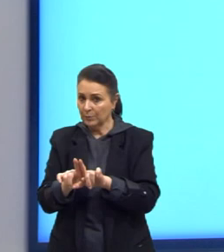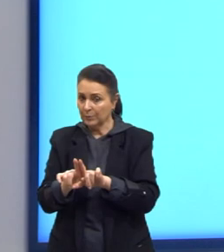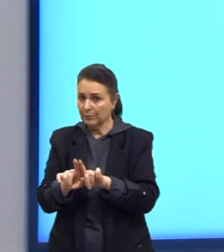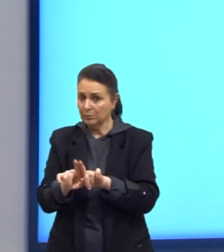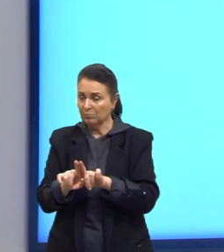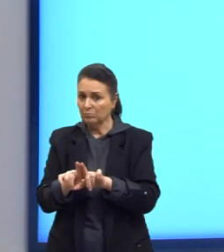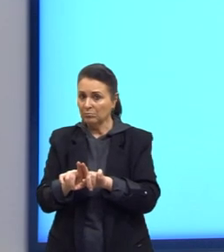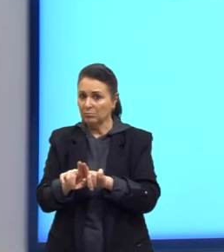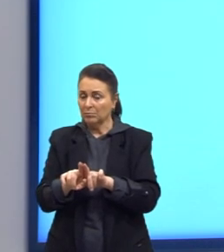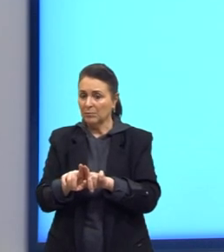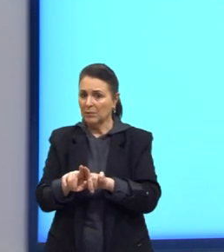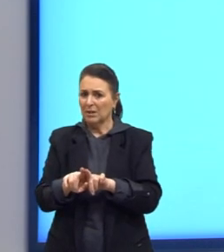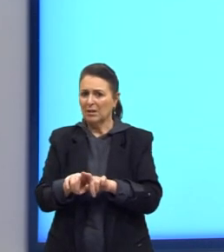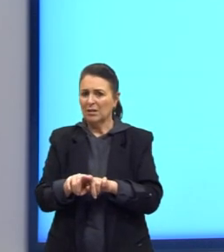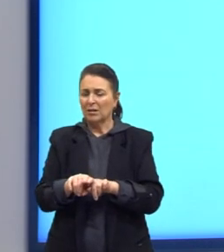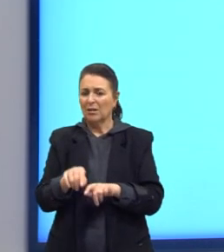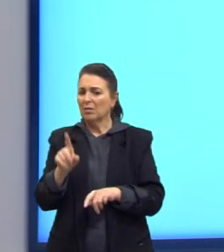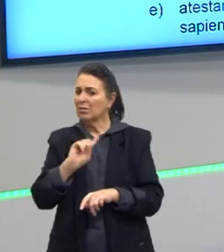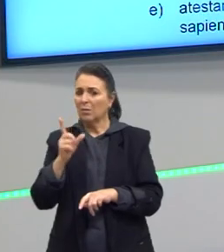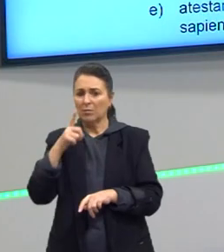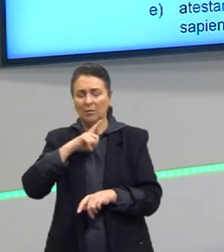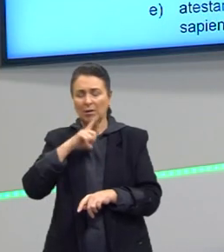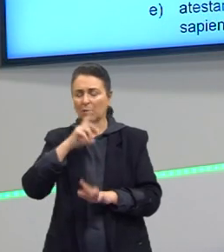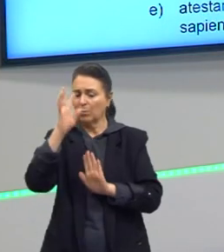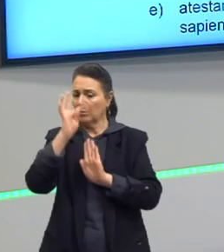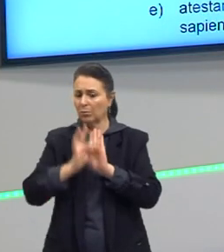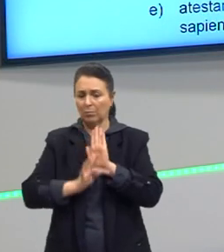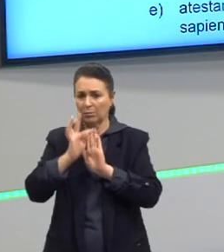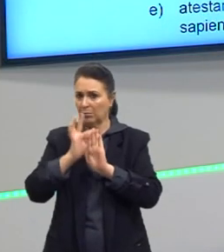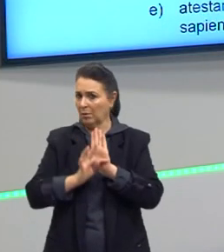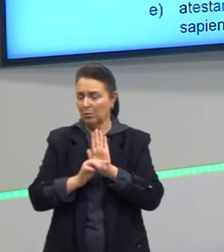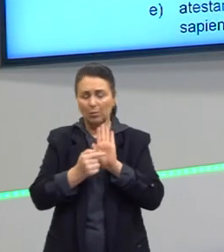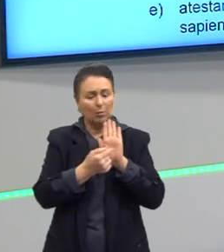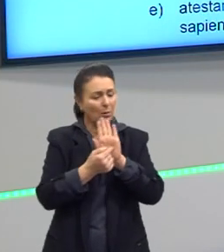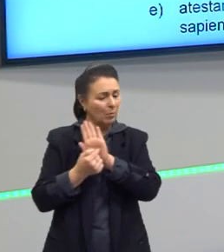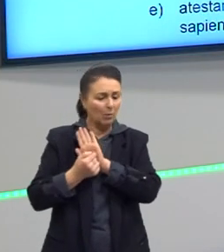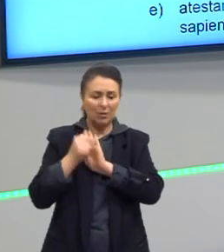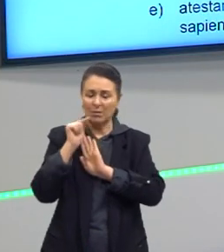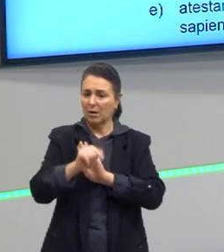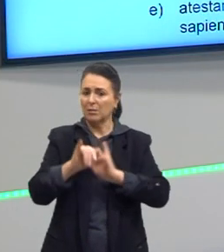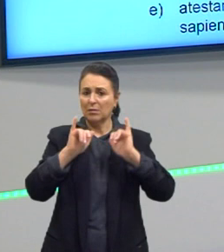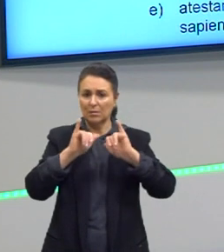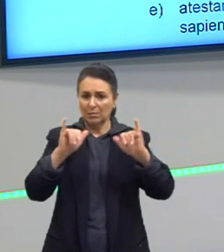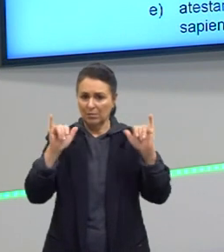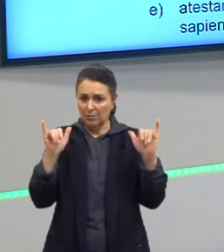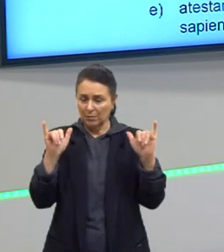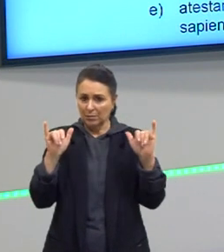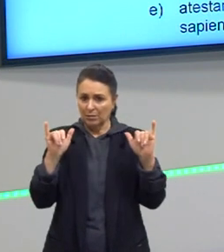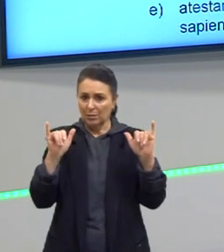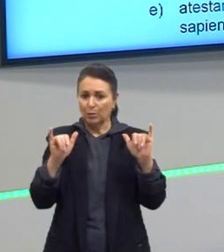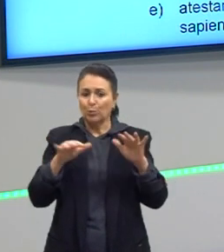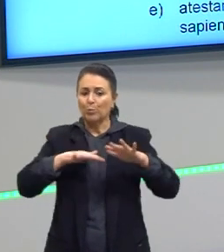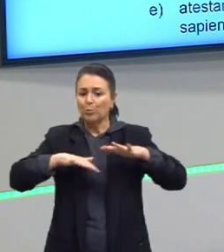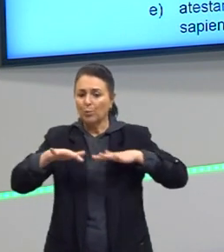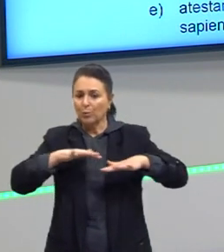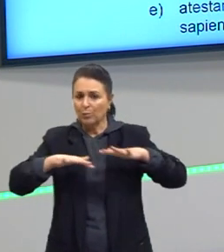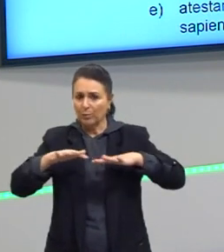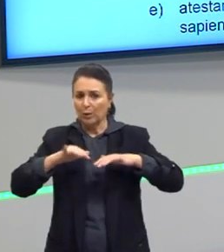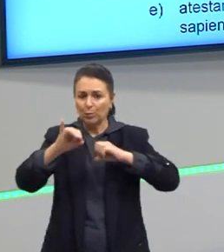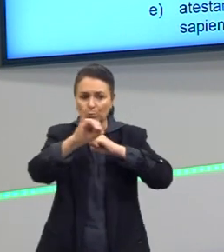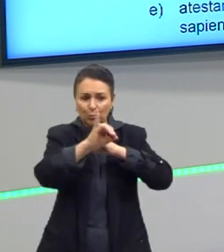não não traz esse elemento dentro do texto não traz essas informações né sobre o movimento